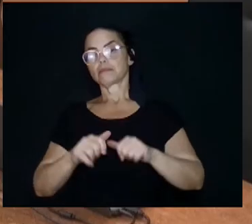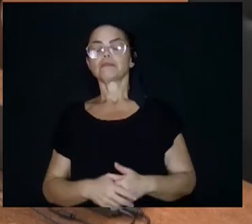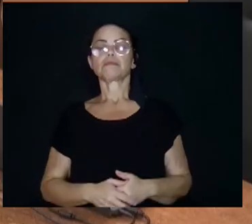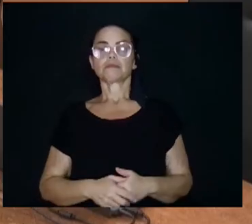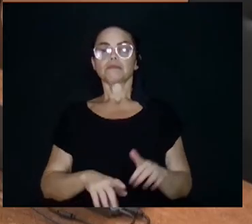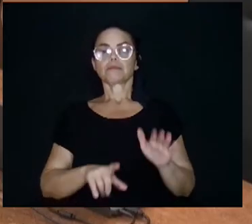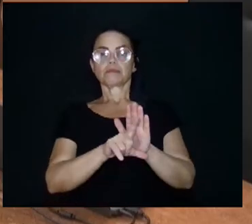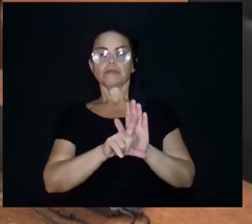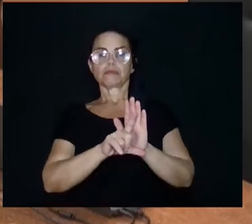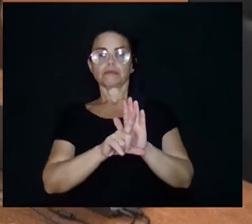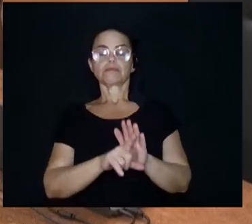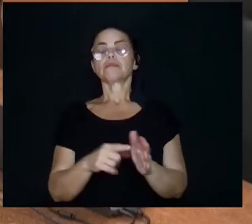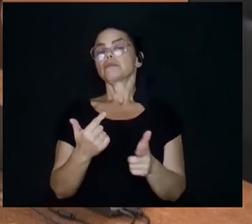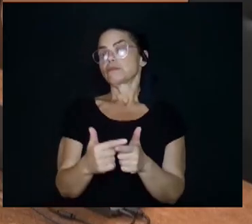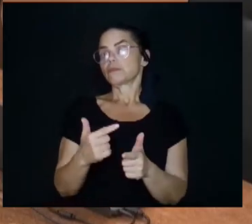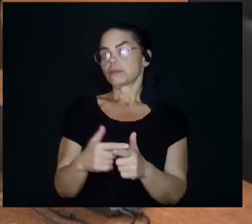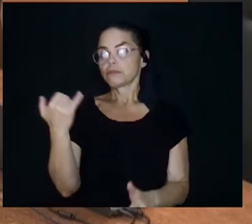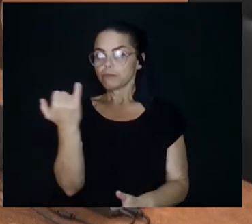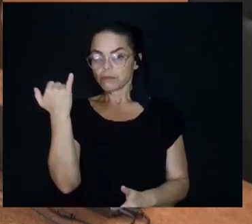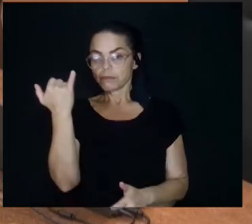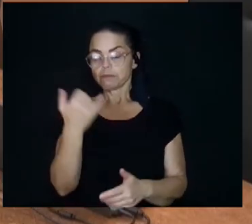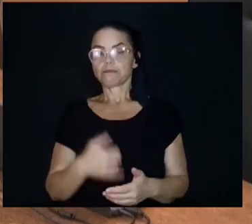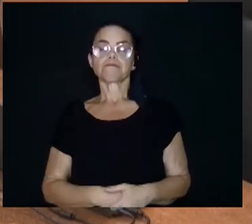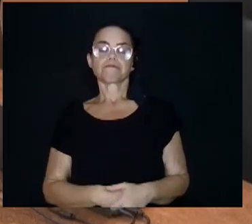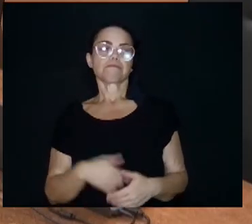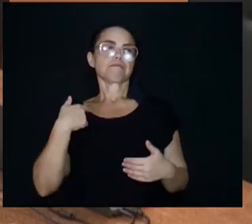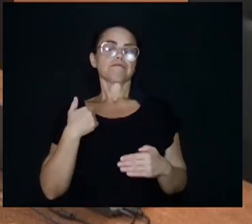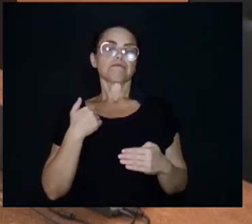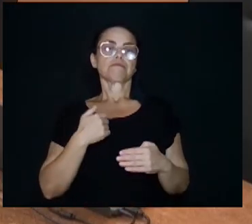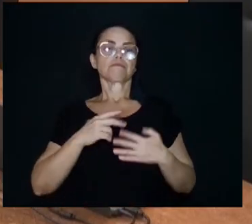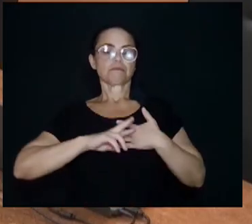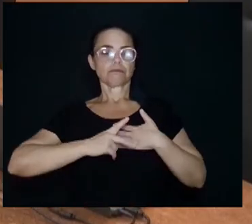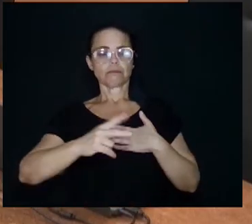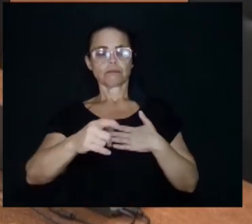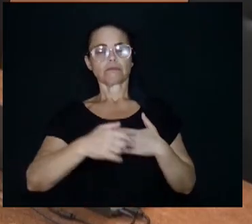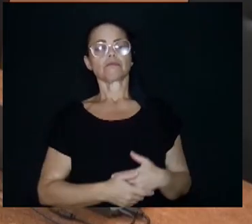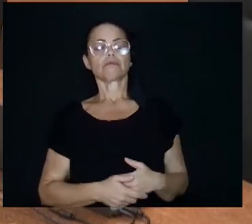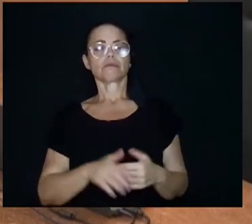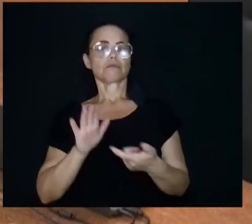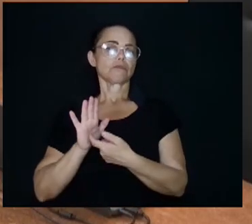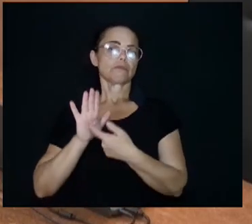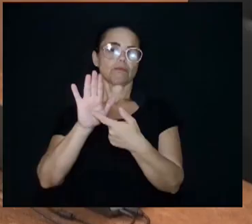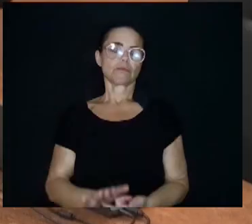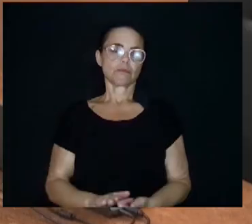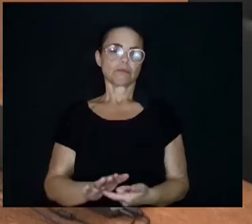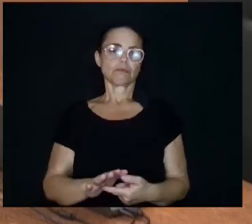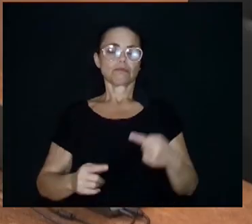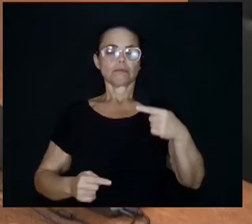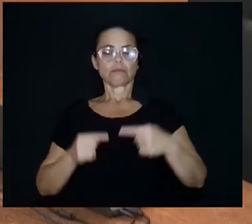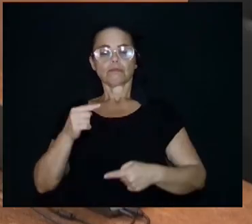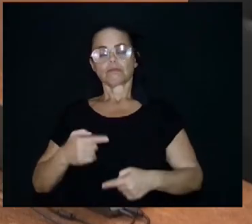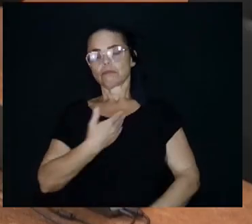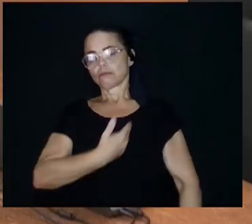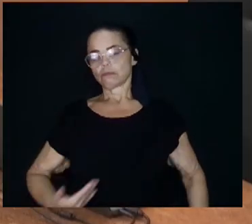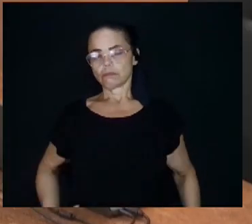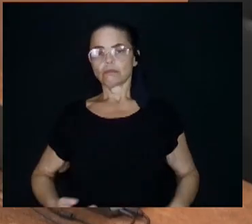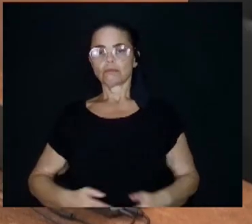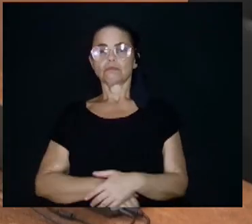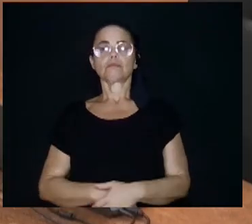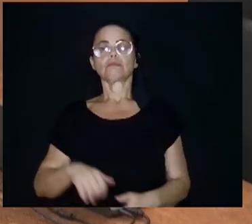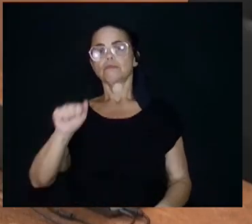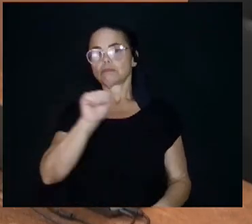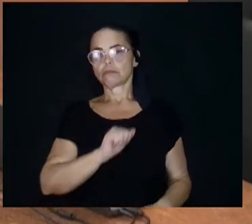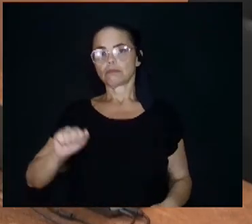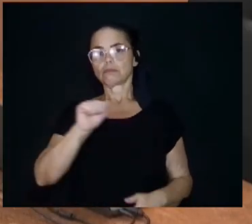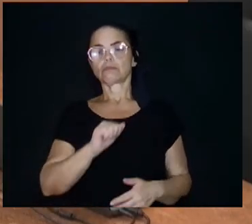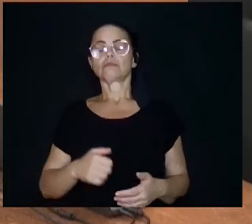que a importância disso? Aí eu, na sequência, passo para a apresentação. Política pública. A Associação Brasileira de Gagueira acredita